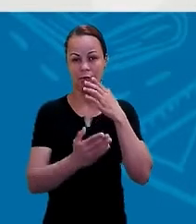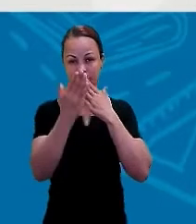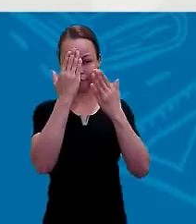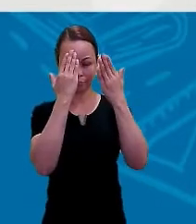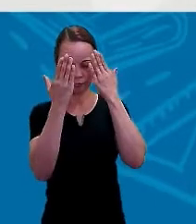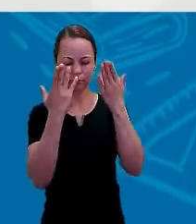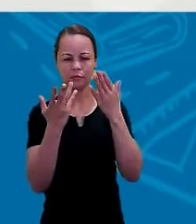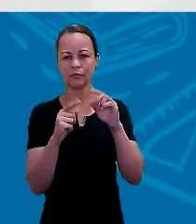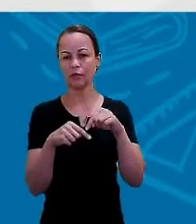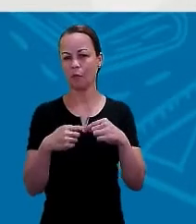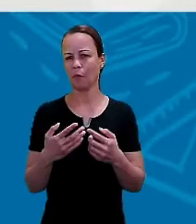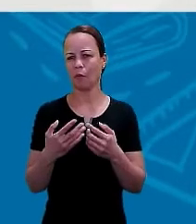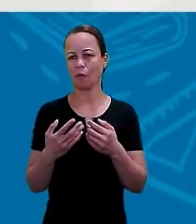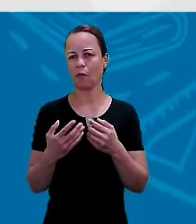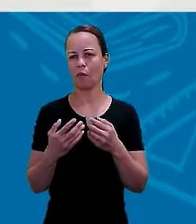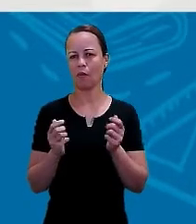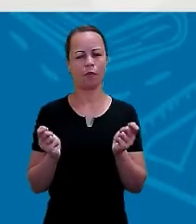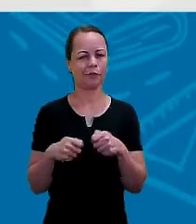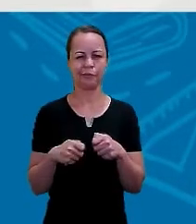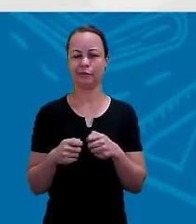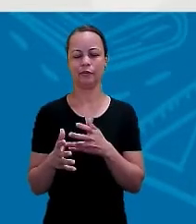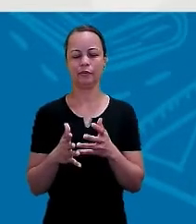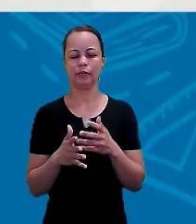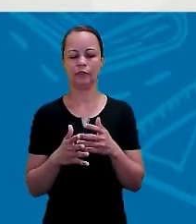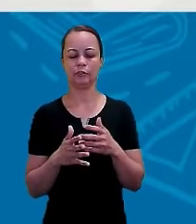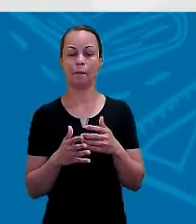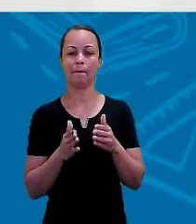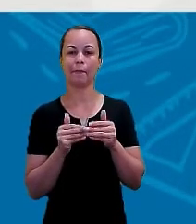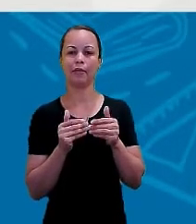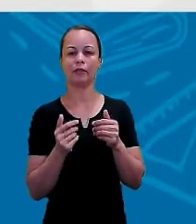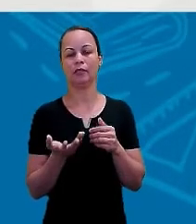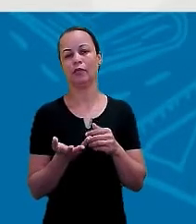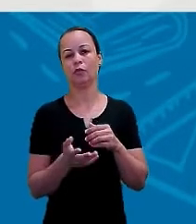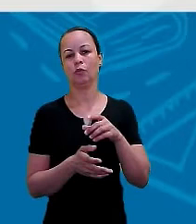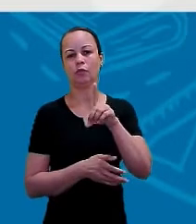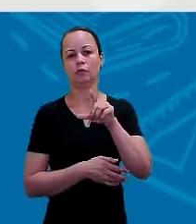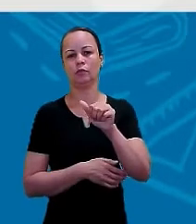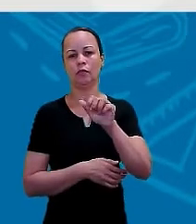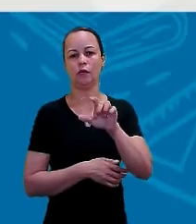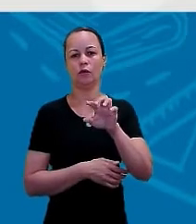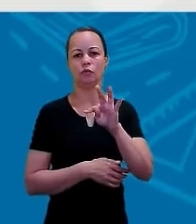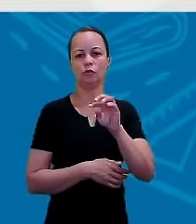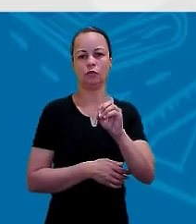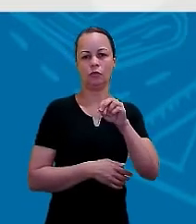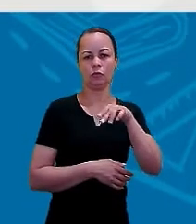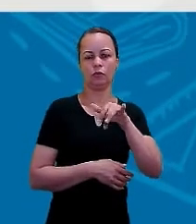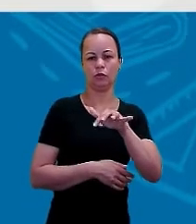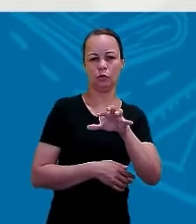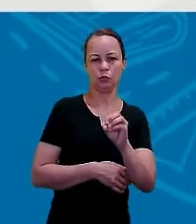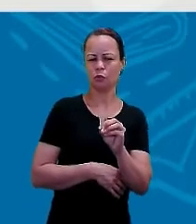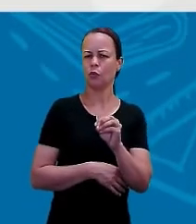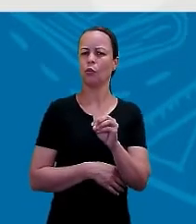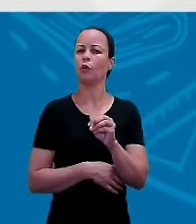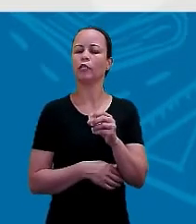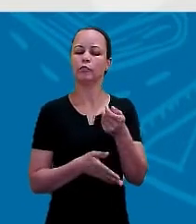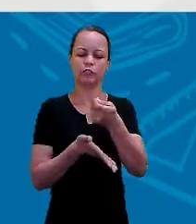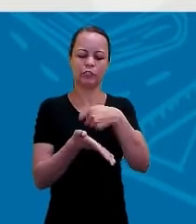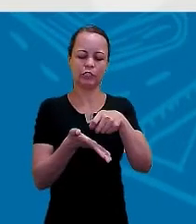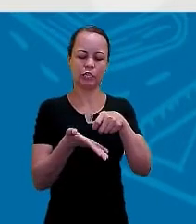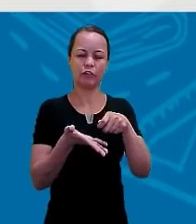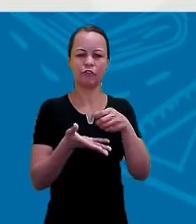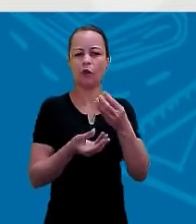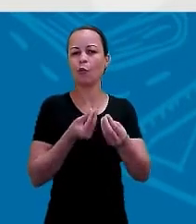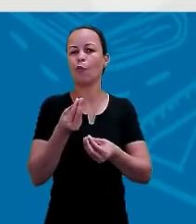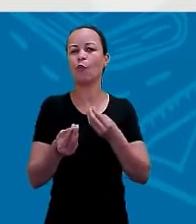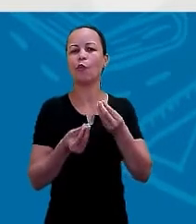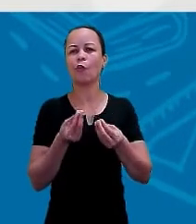posso jamais pedir para que um daltônico diga para mim, descreva com toda a precisão que eu espero qual a diferença